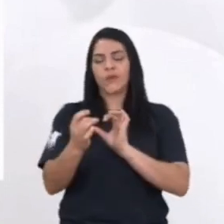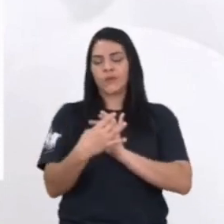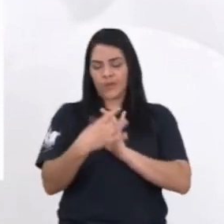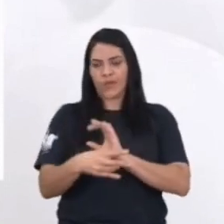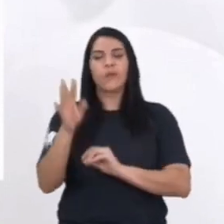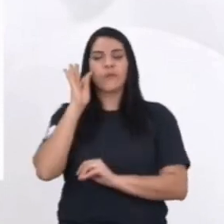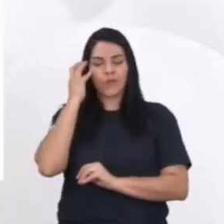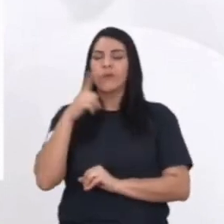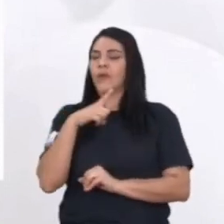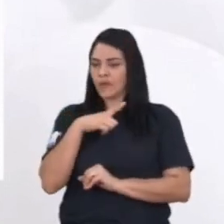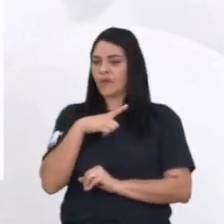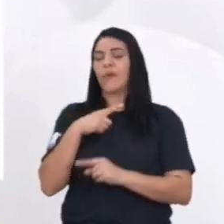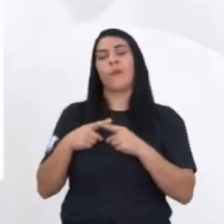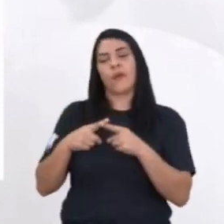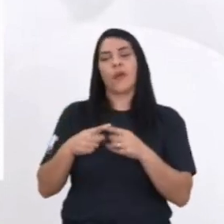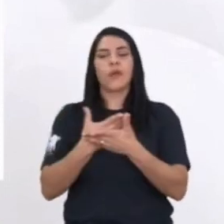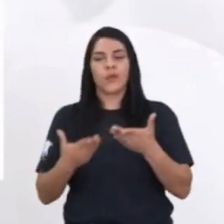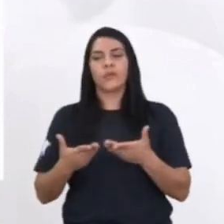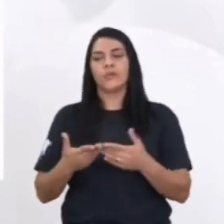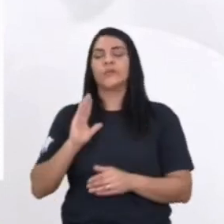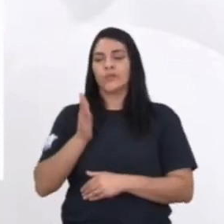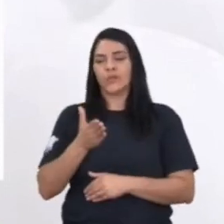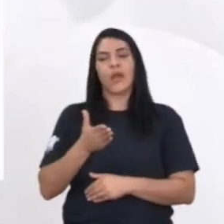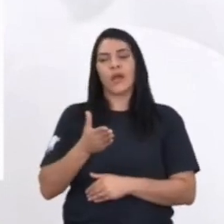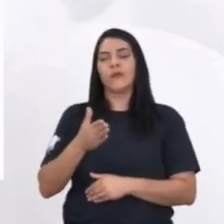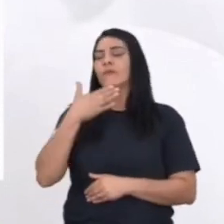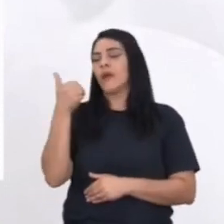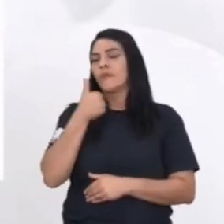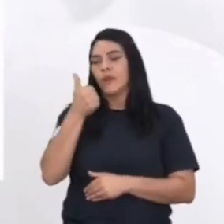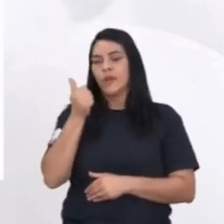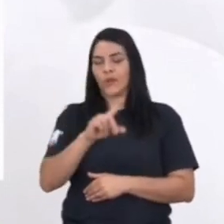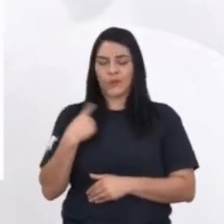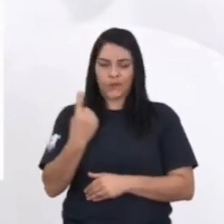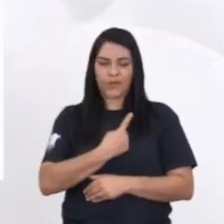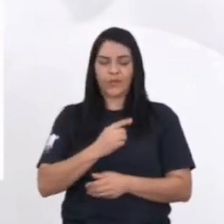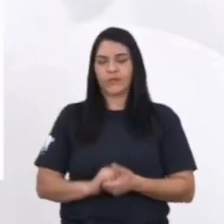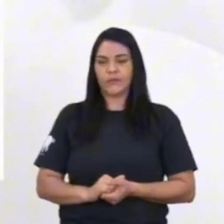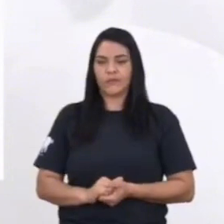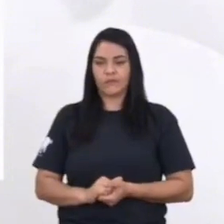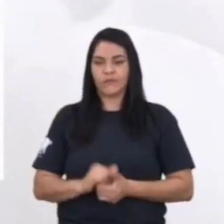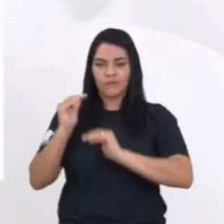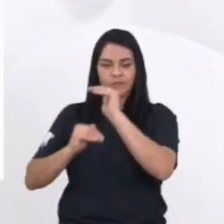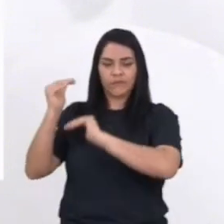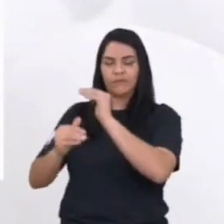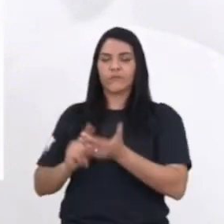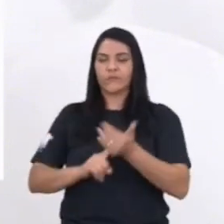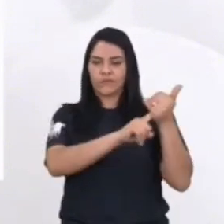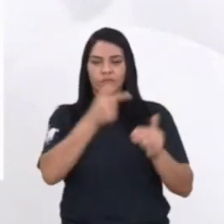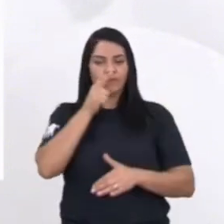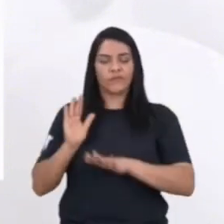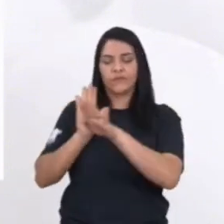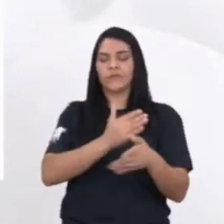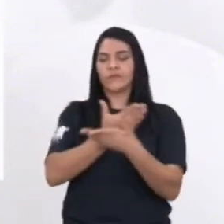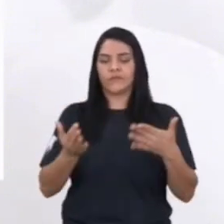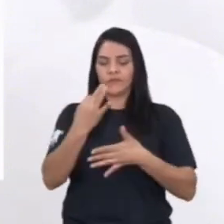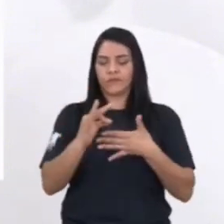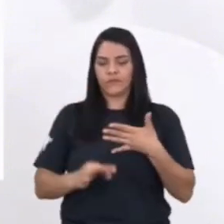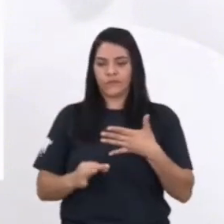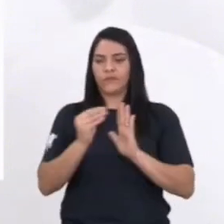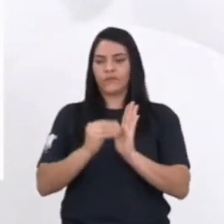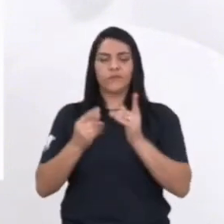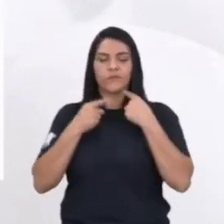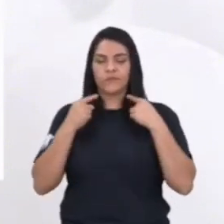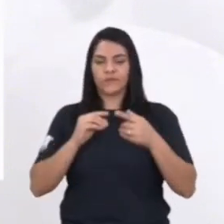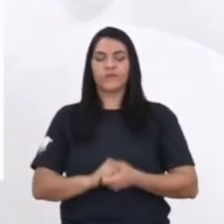ele obteve. E isso é bacana por quê? Porque a gente vai, como eu comentei, melhorando aqui a nossa, enfim, evoluindo aqui a tecnologia para nos ajudar nessa demanda de correção de itens